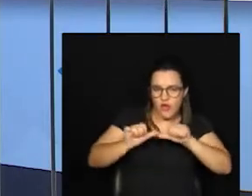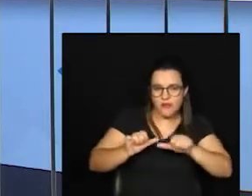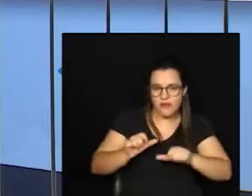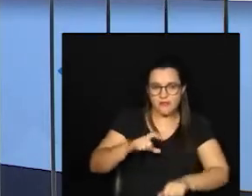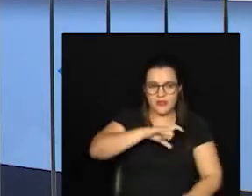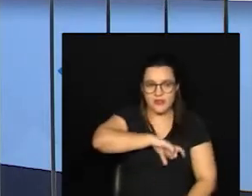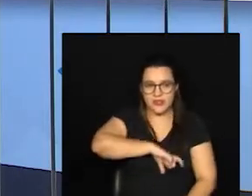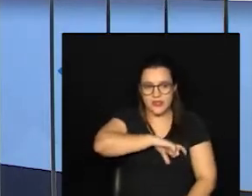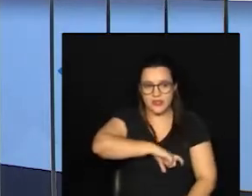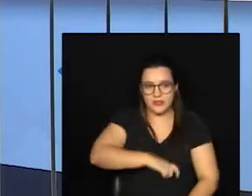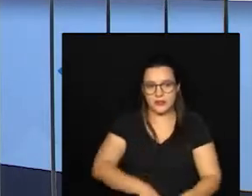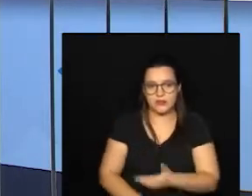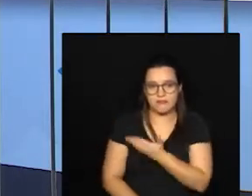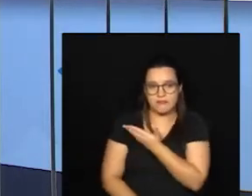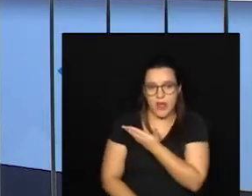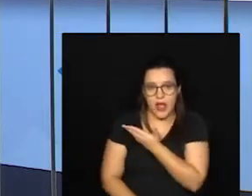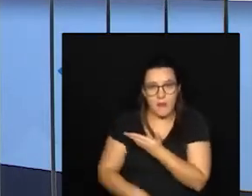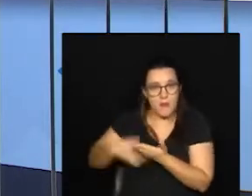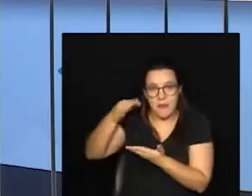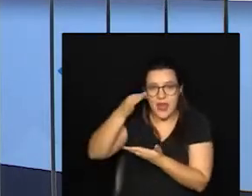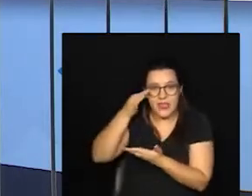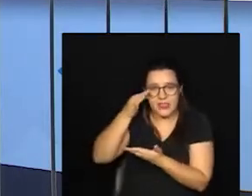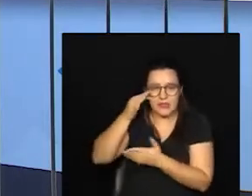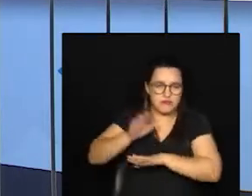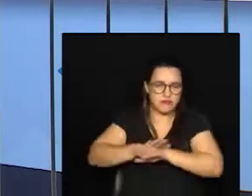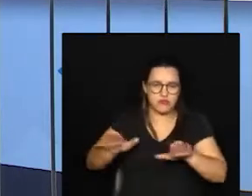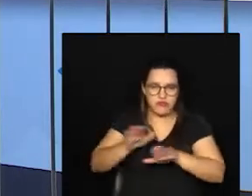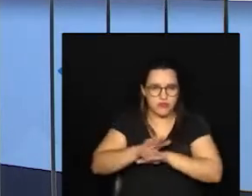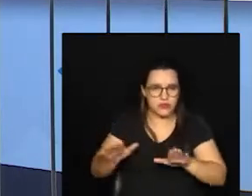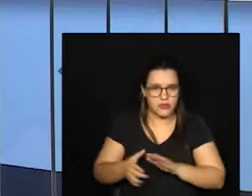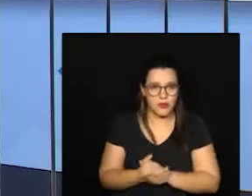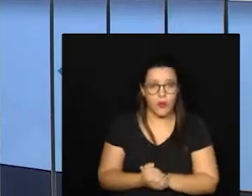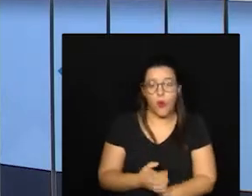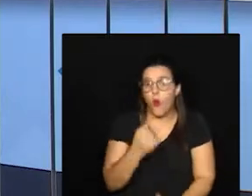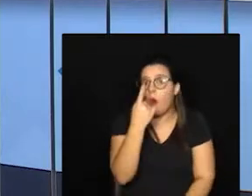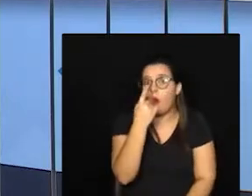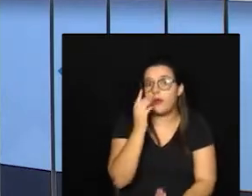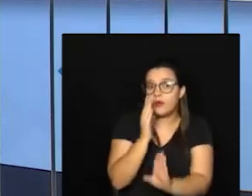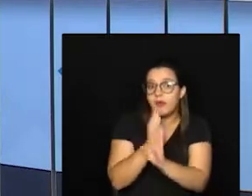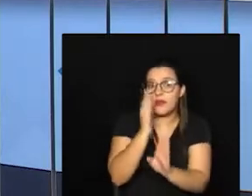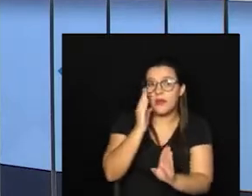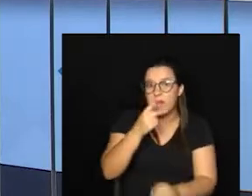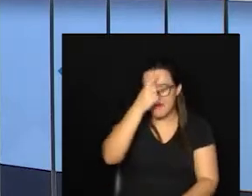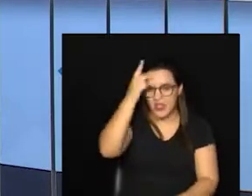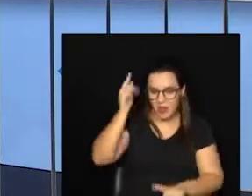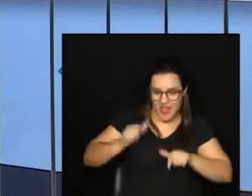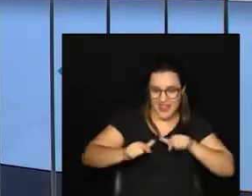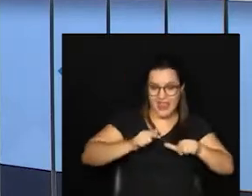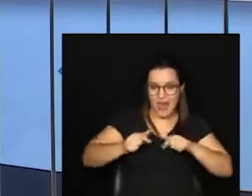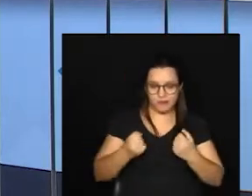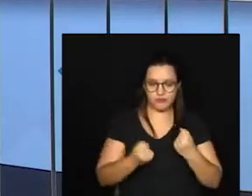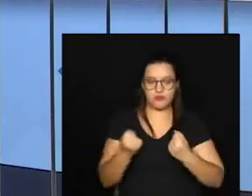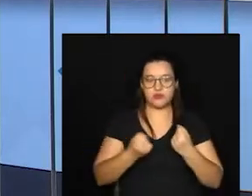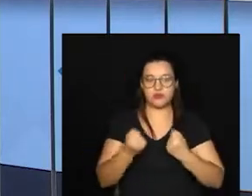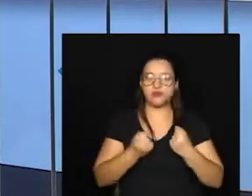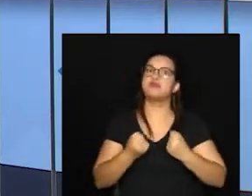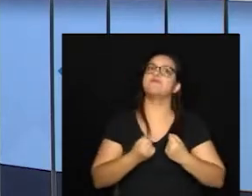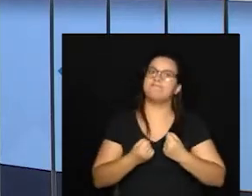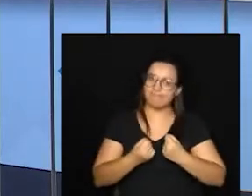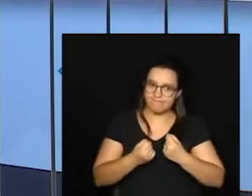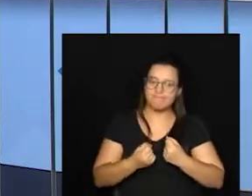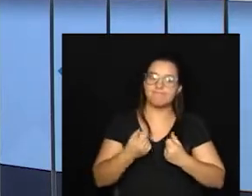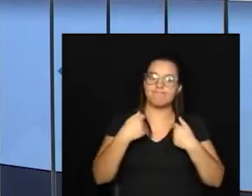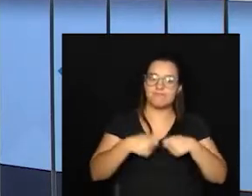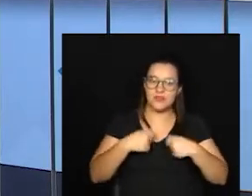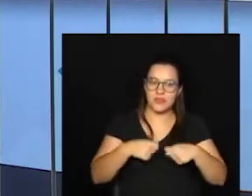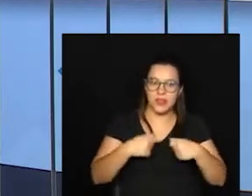ser mais presencial, a não ser, olha só, tem para quem exerce atividade remunerada e precisa